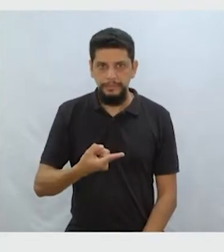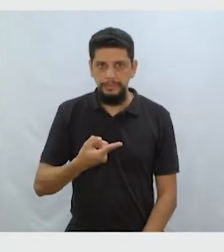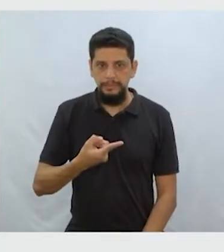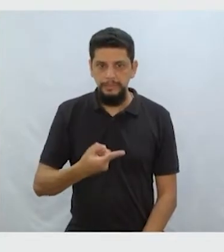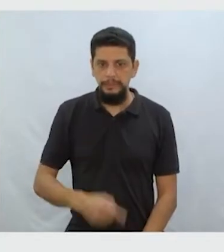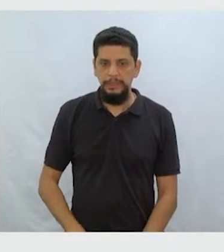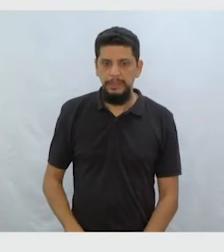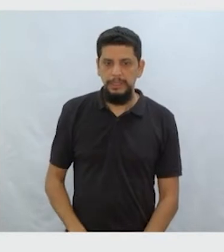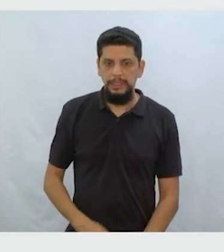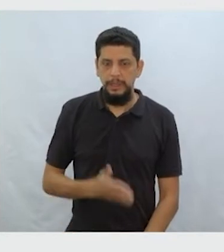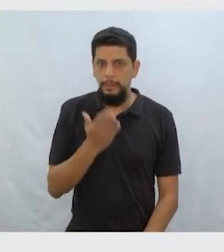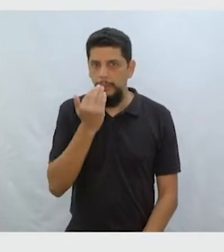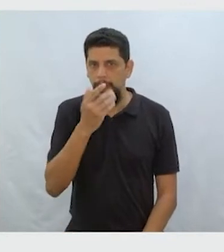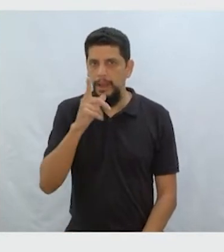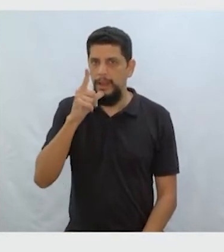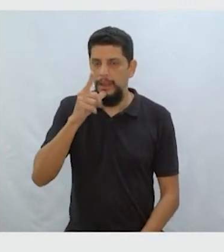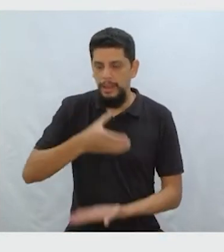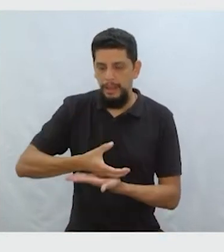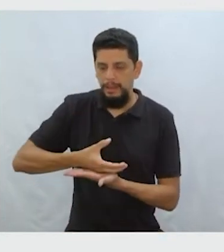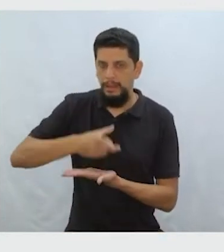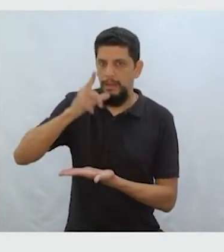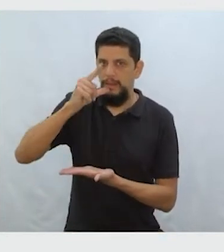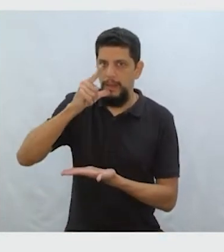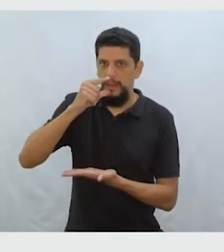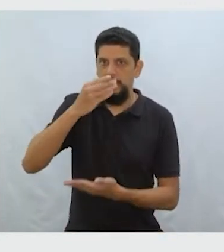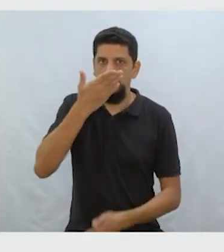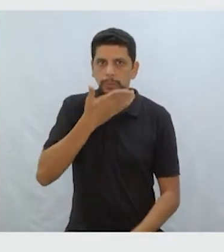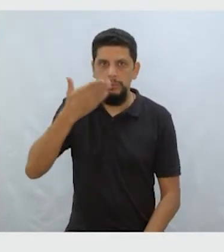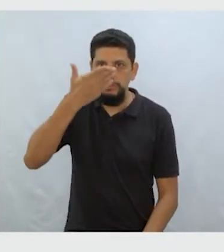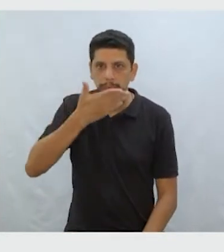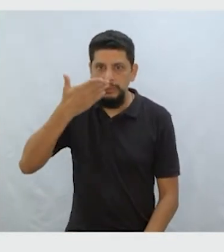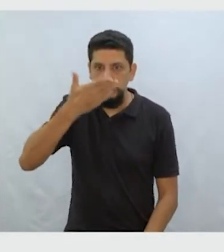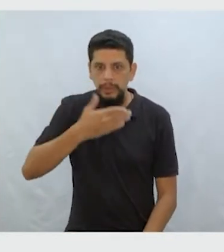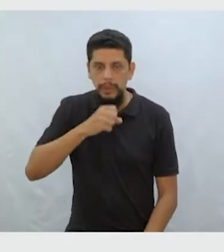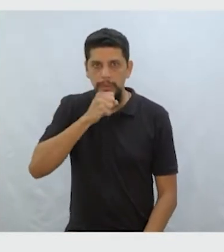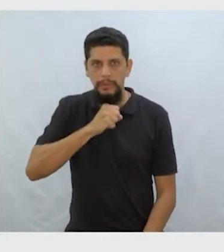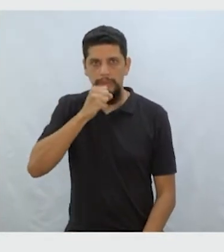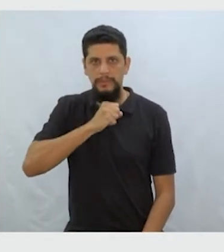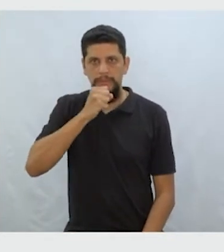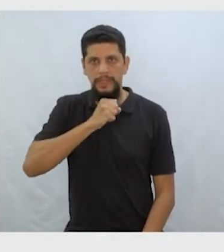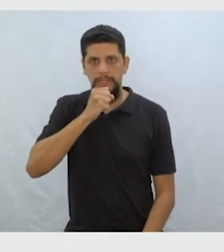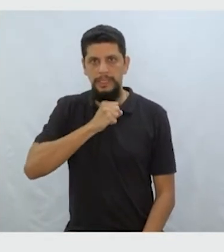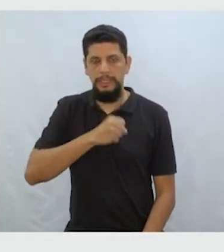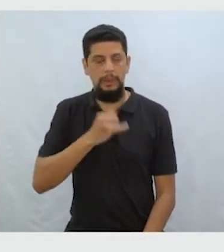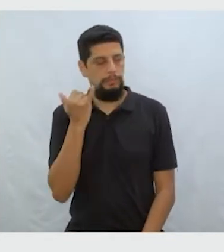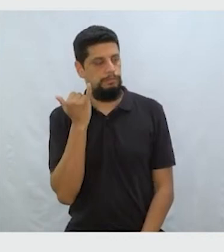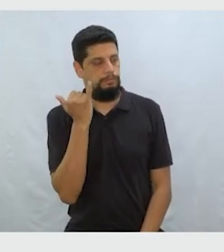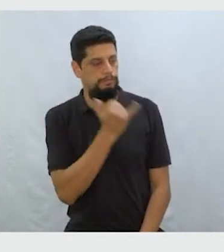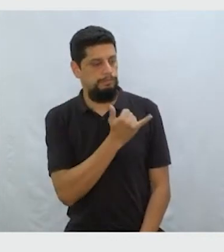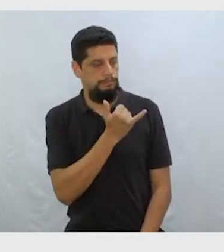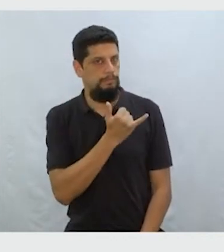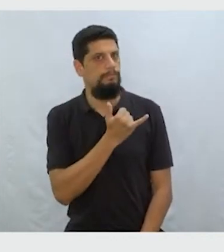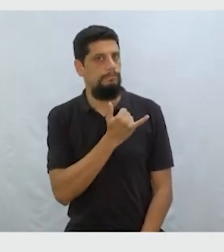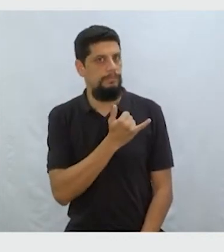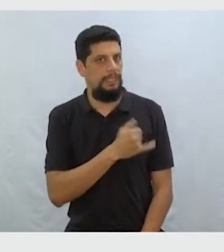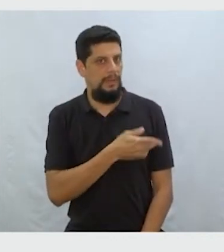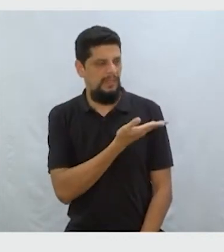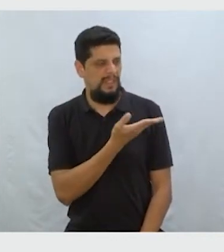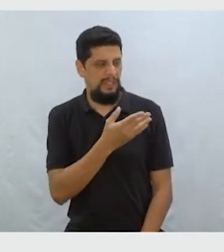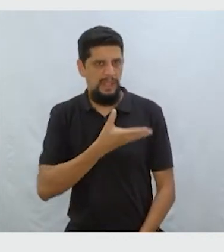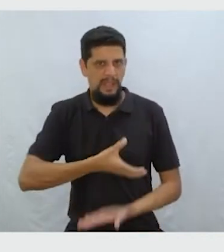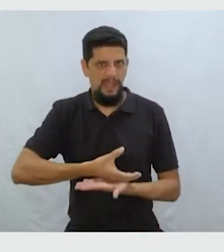sobremesa boca Pedindo água depois de tanto doce caseiro o Arquimedes disse